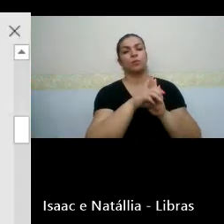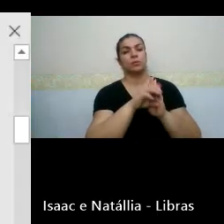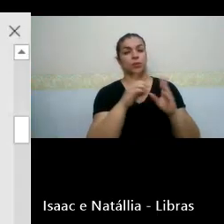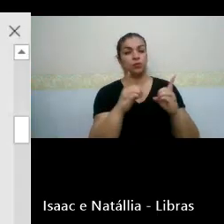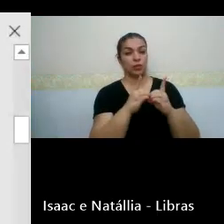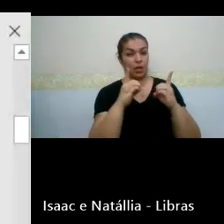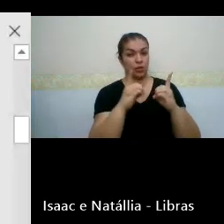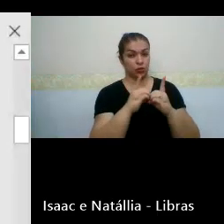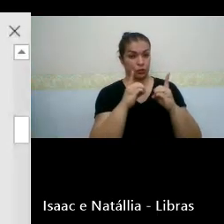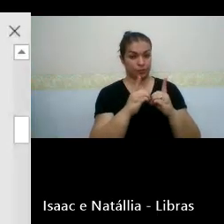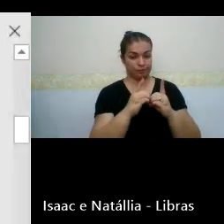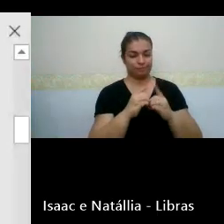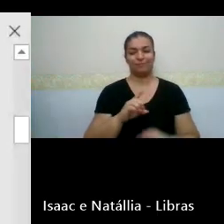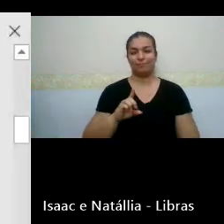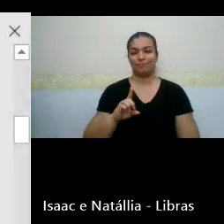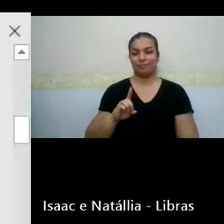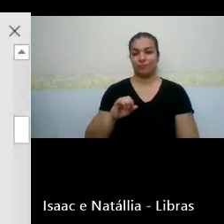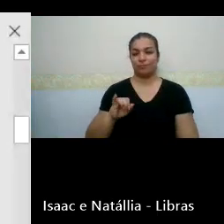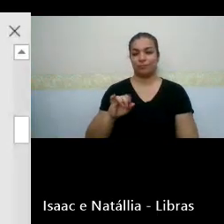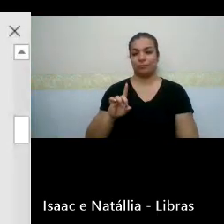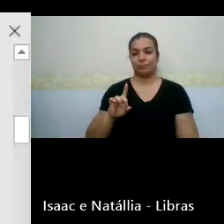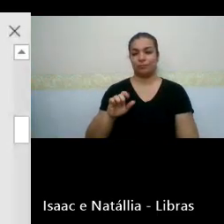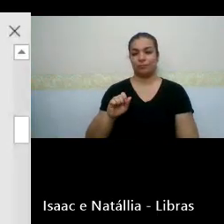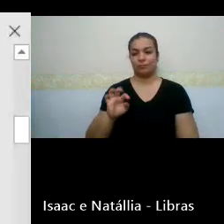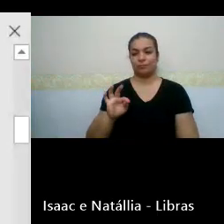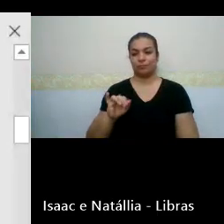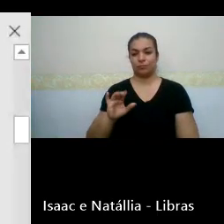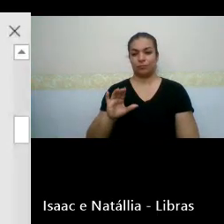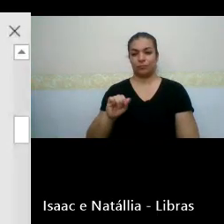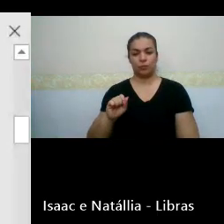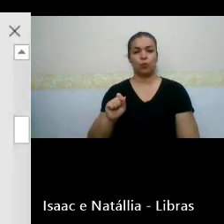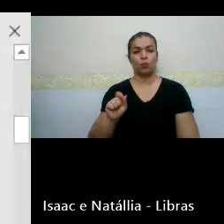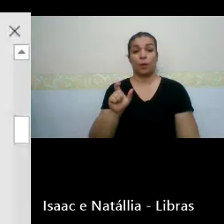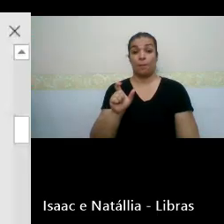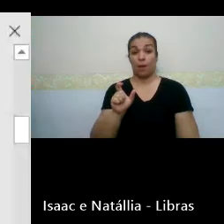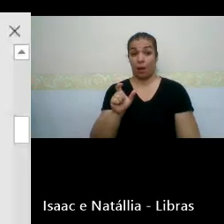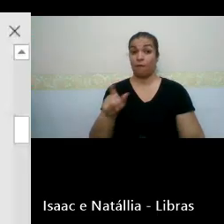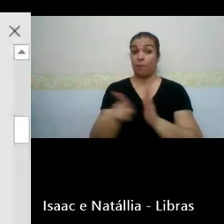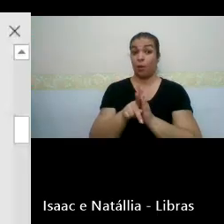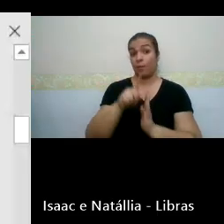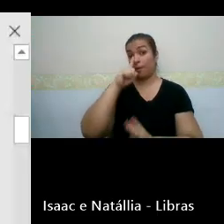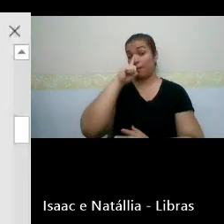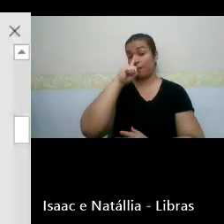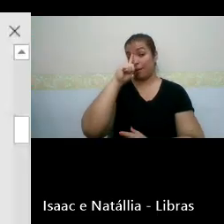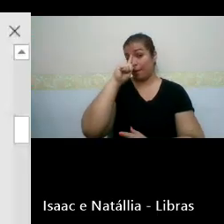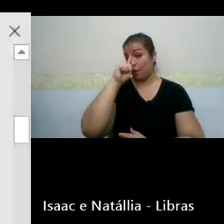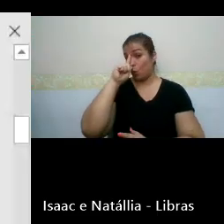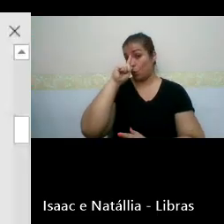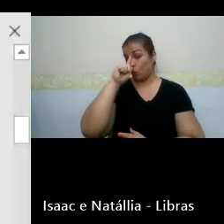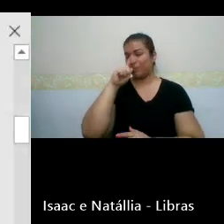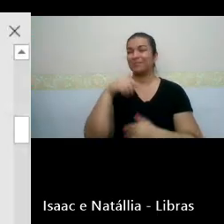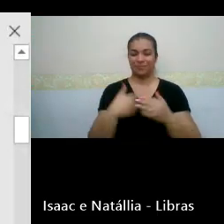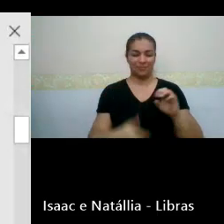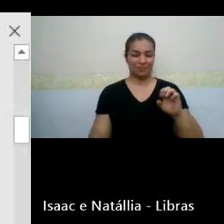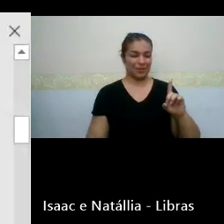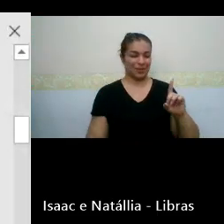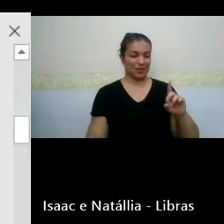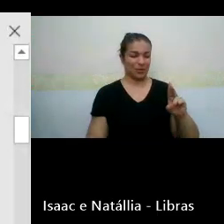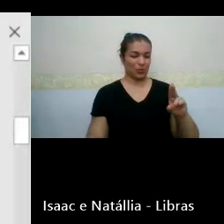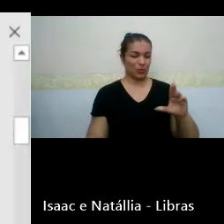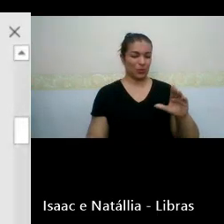Didática é uma palavra que tem a sua origem na língua grega. Então, vocês viram no slide anterior que educar, educação,